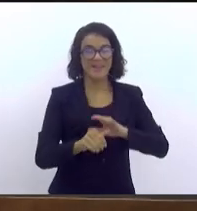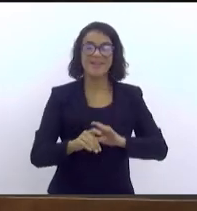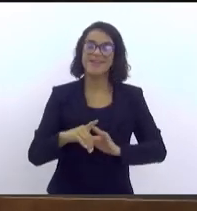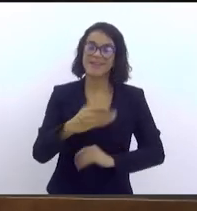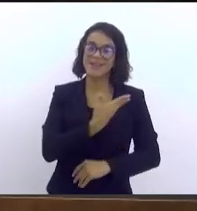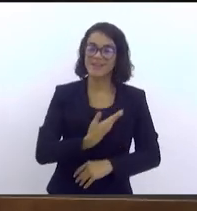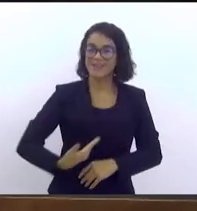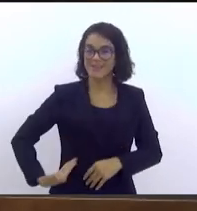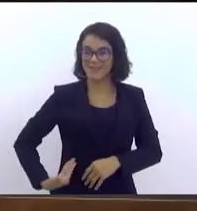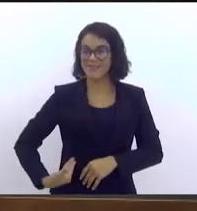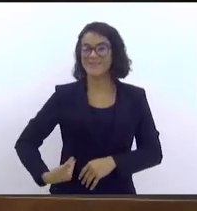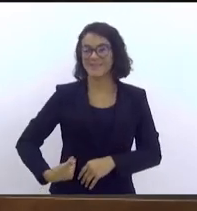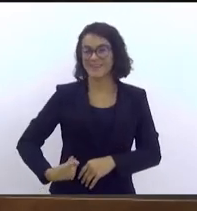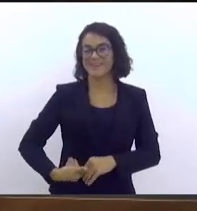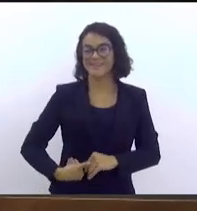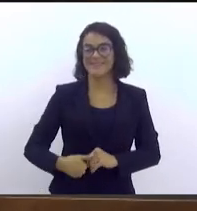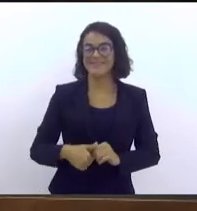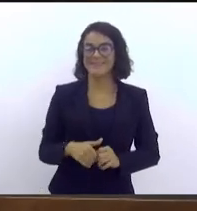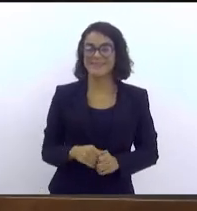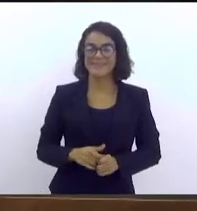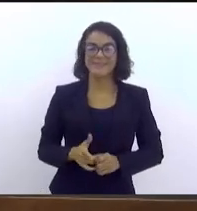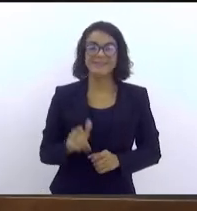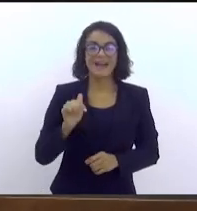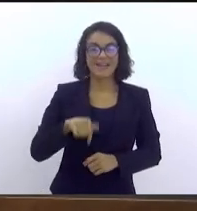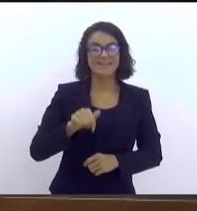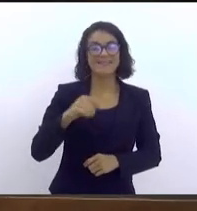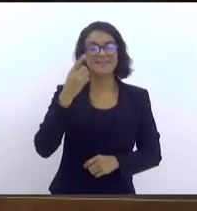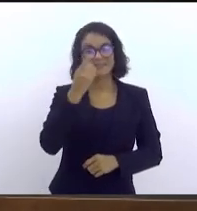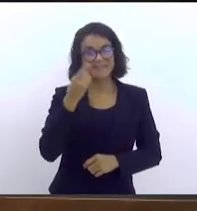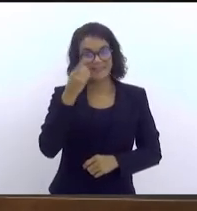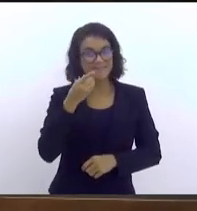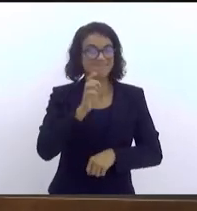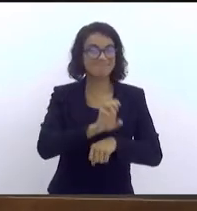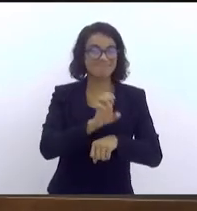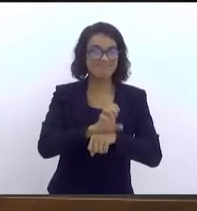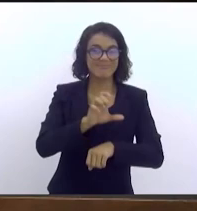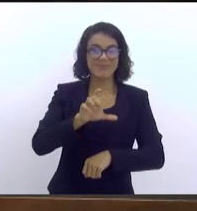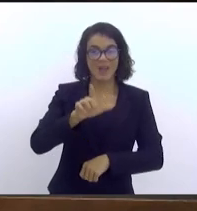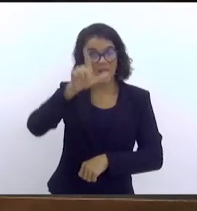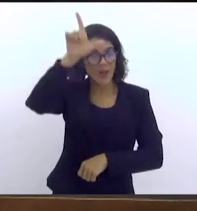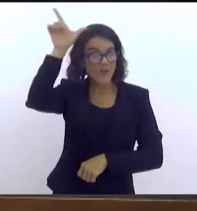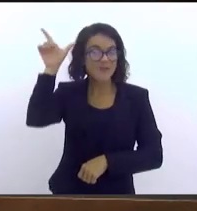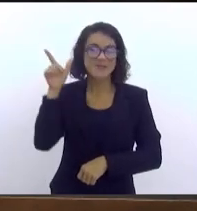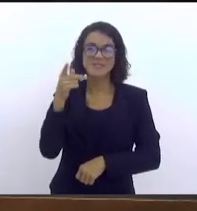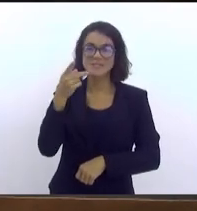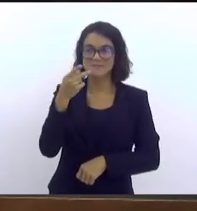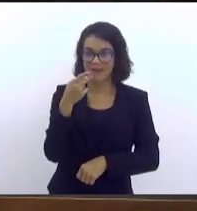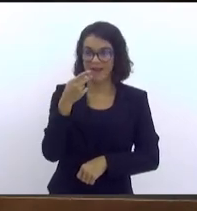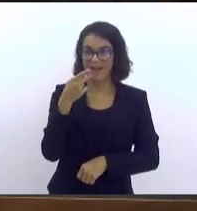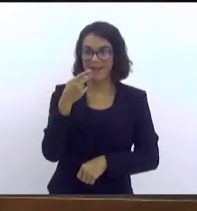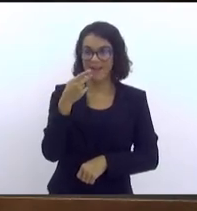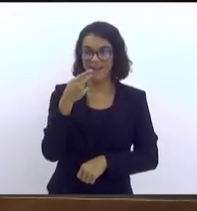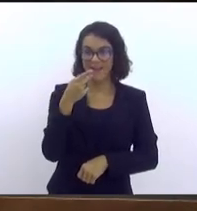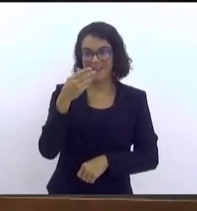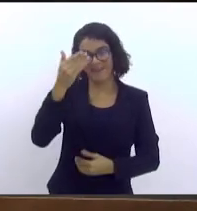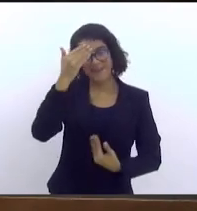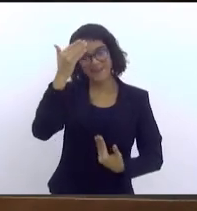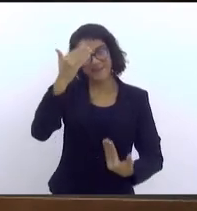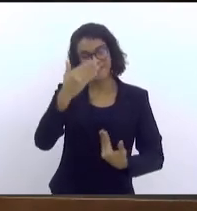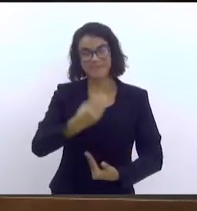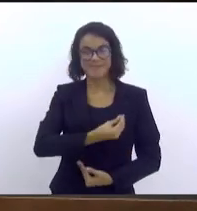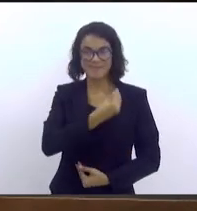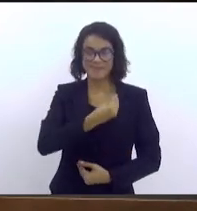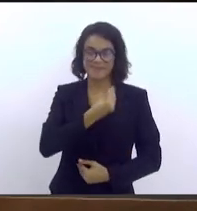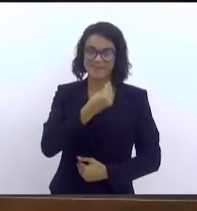aqui do nosso Deputado Estadual Luiz Paulo obrigado pela presença